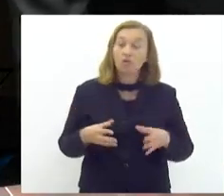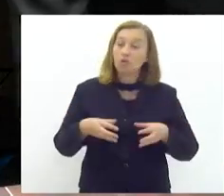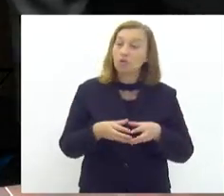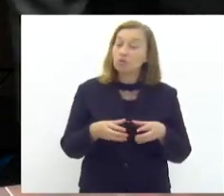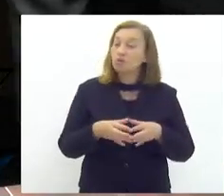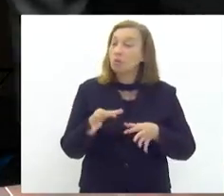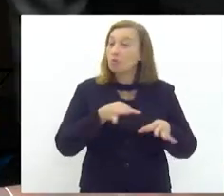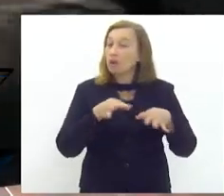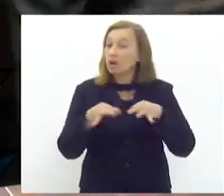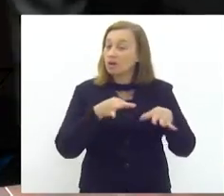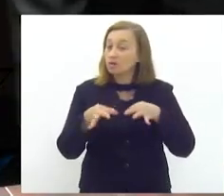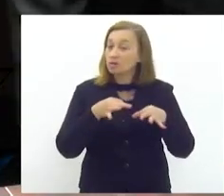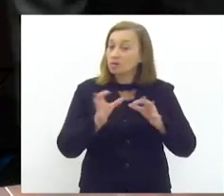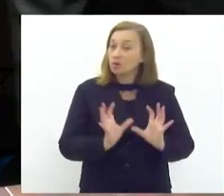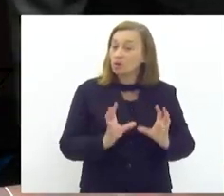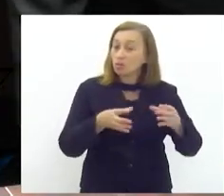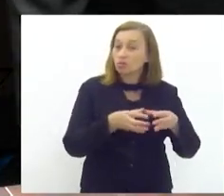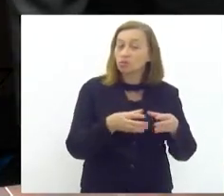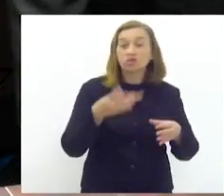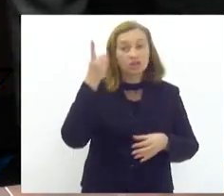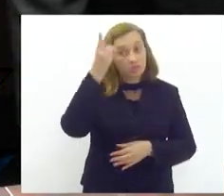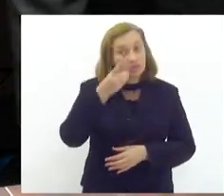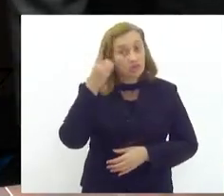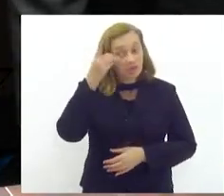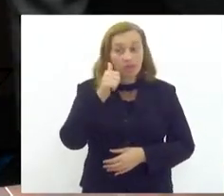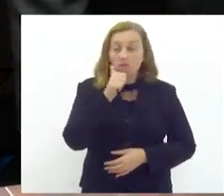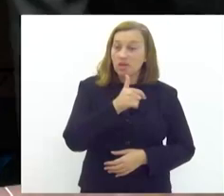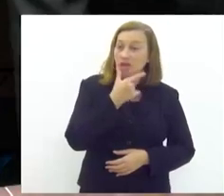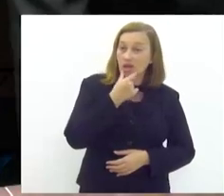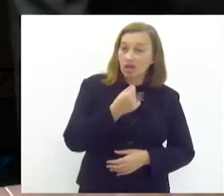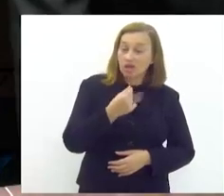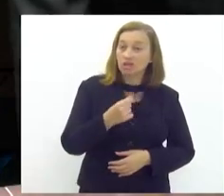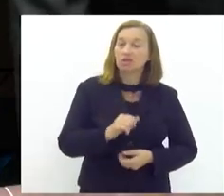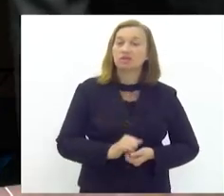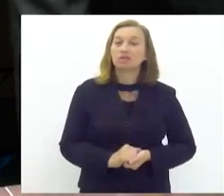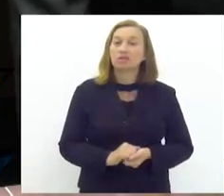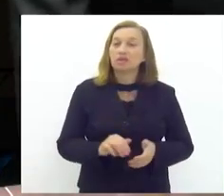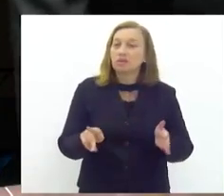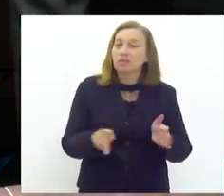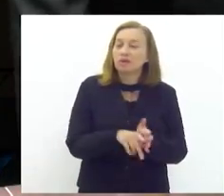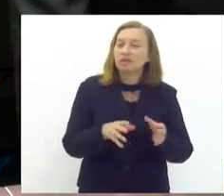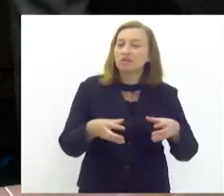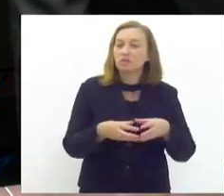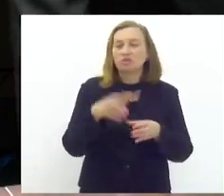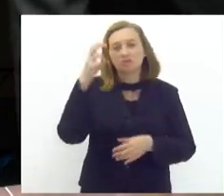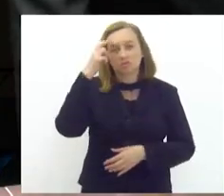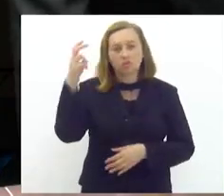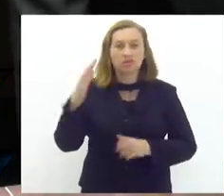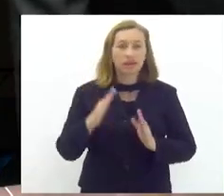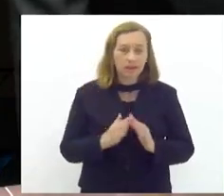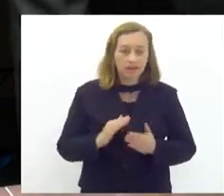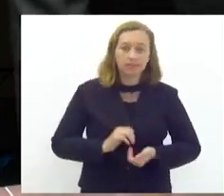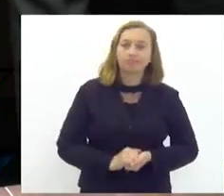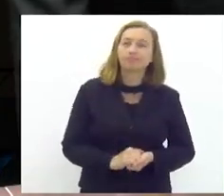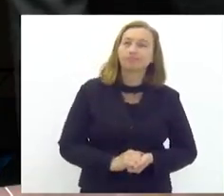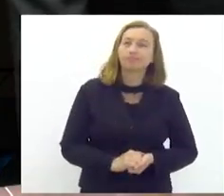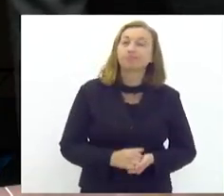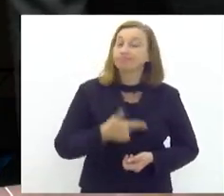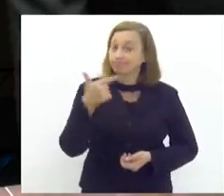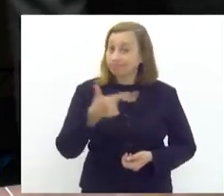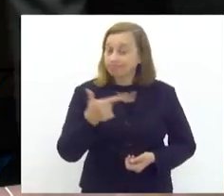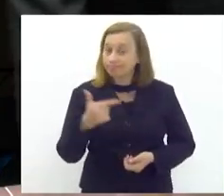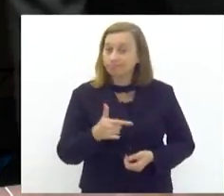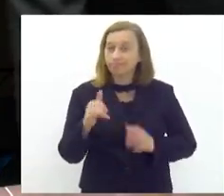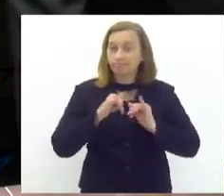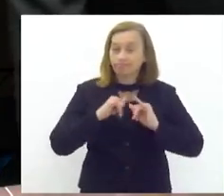montada pelo conjunto de deputados e deputados que compõem a comissão de cultura da casa segundo